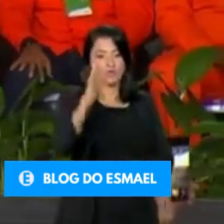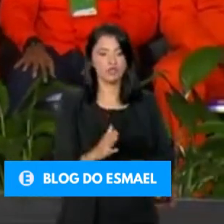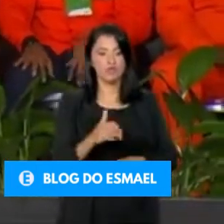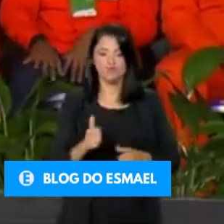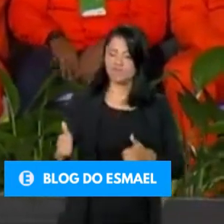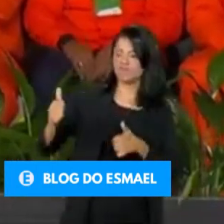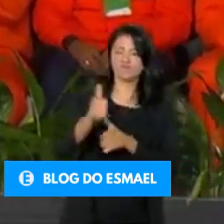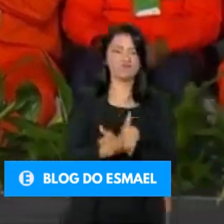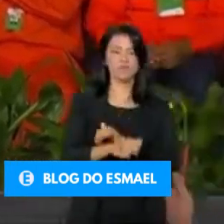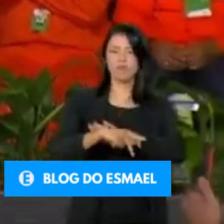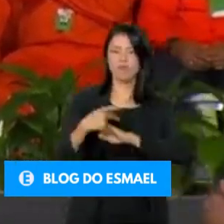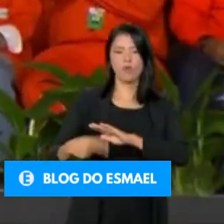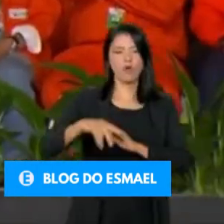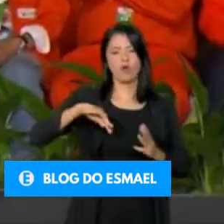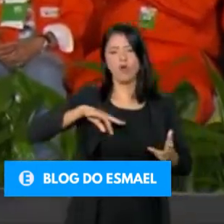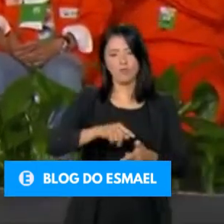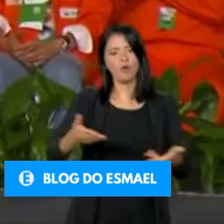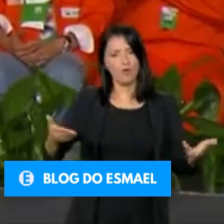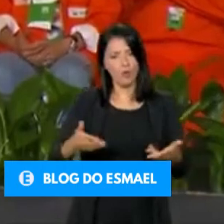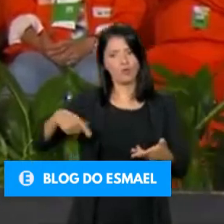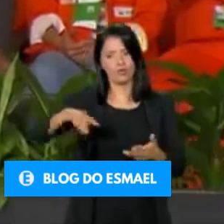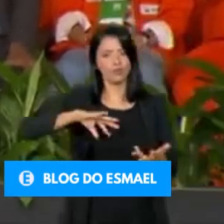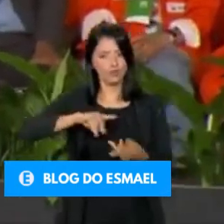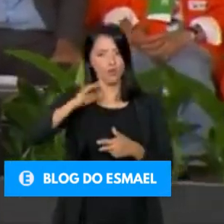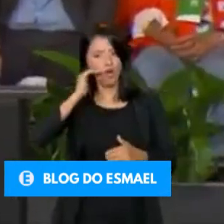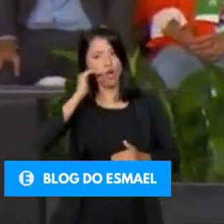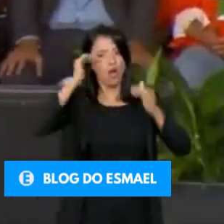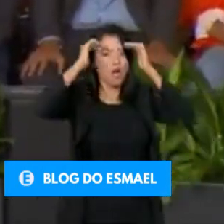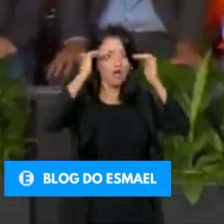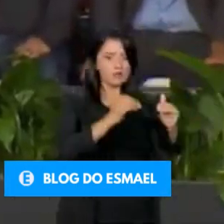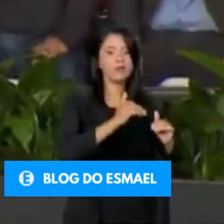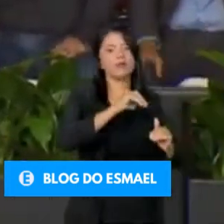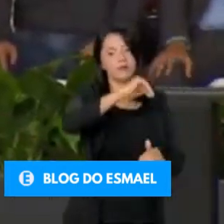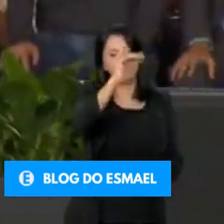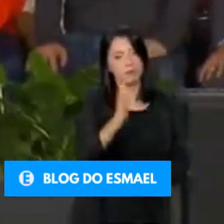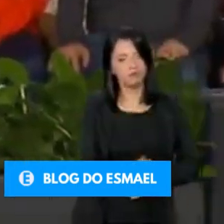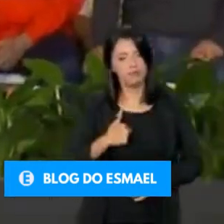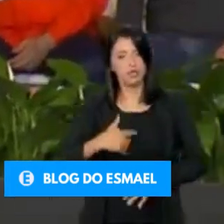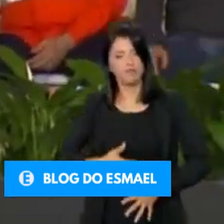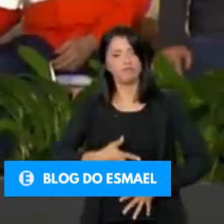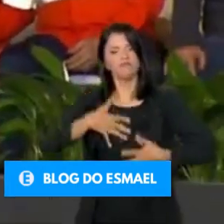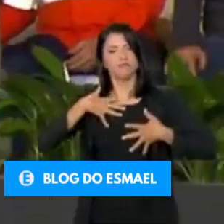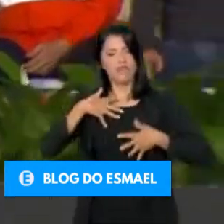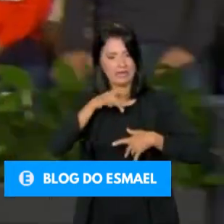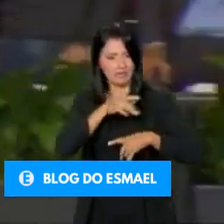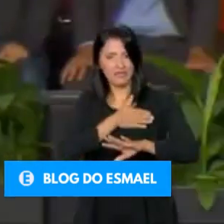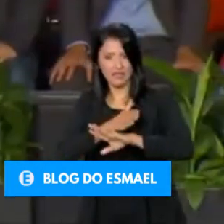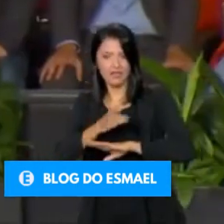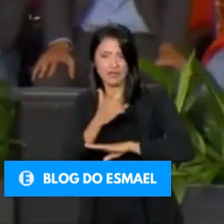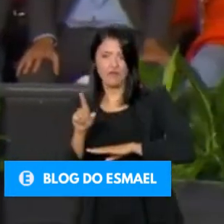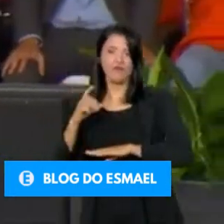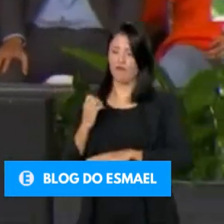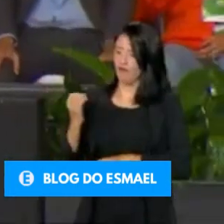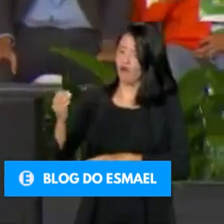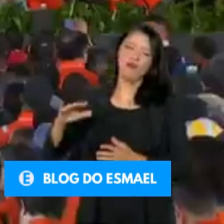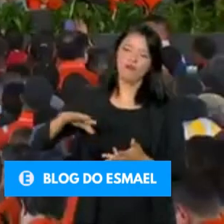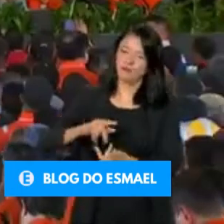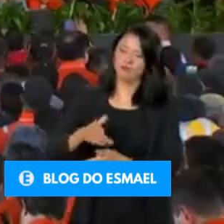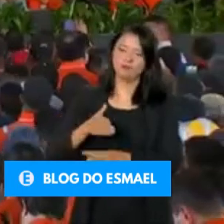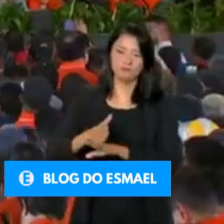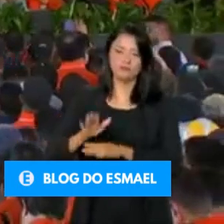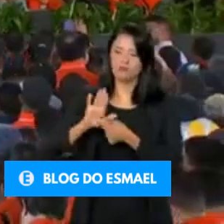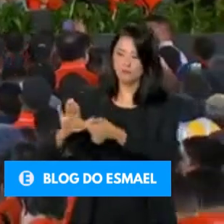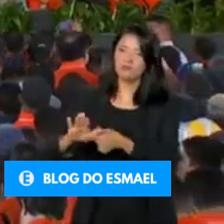Hoje o Brasil é um país muito respeitado no mundo e eu tenho muito orgulho. Se vocês viajarem para fora do Brasil e mostrarem o